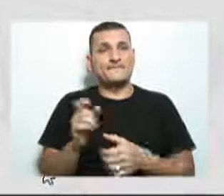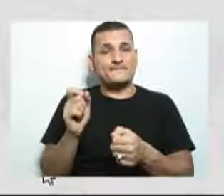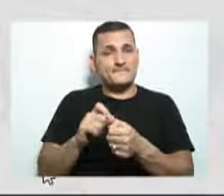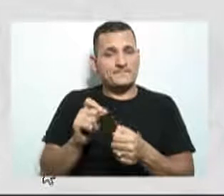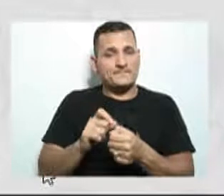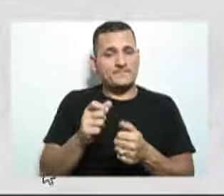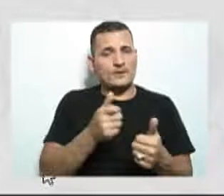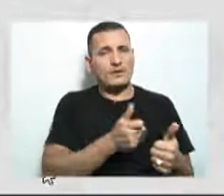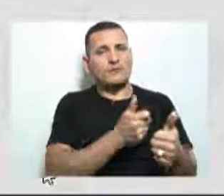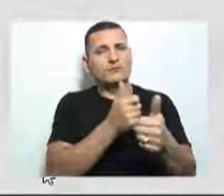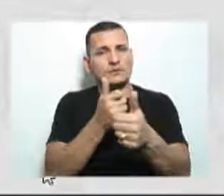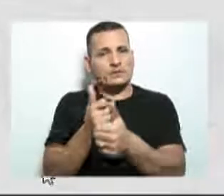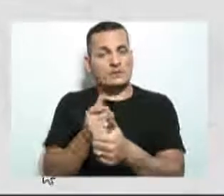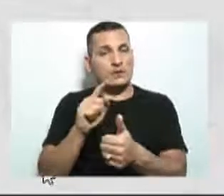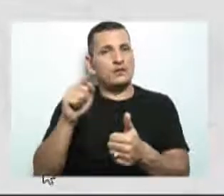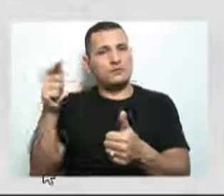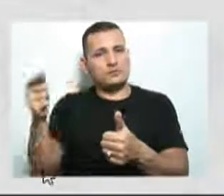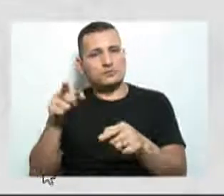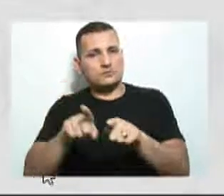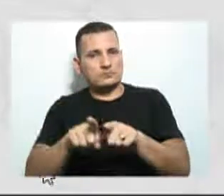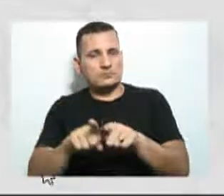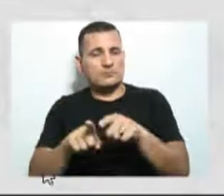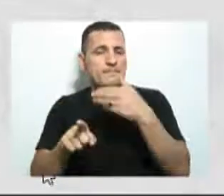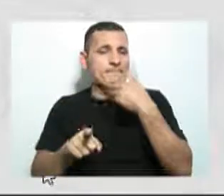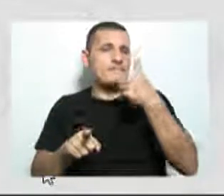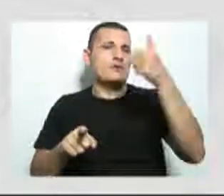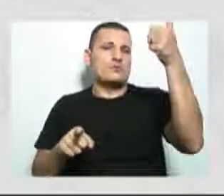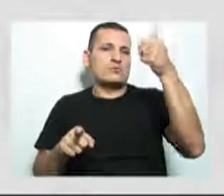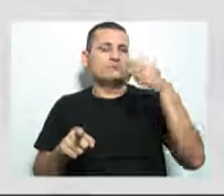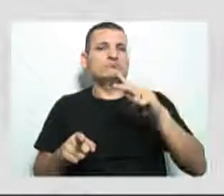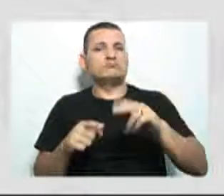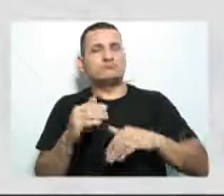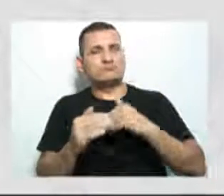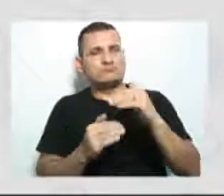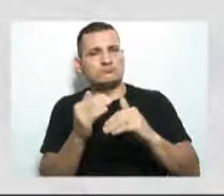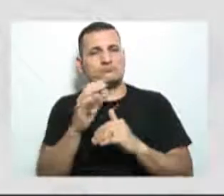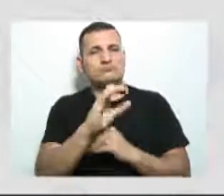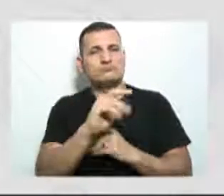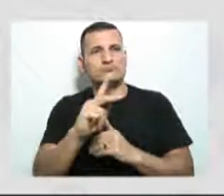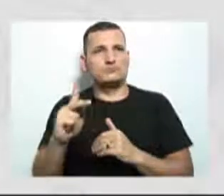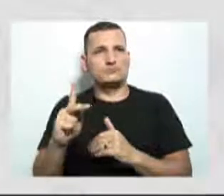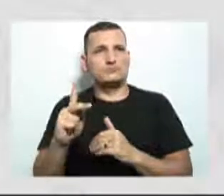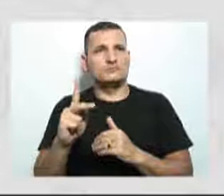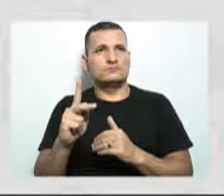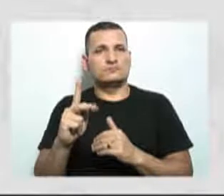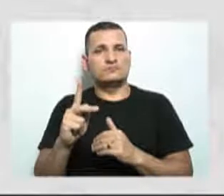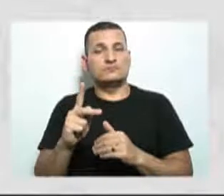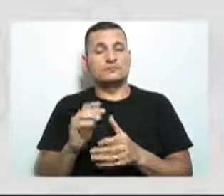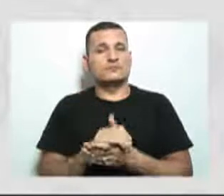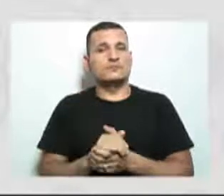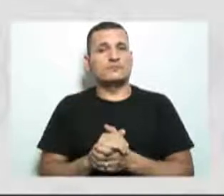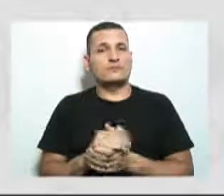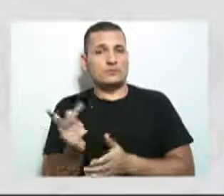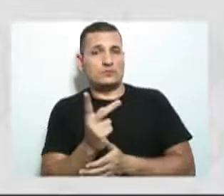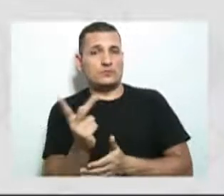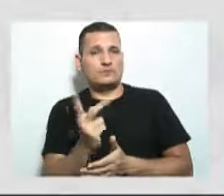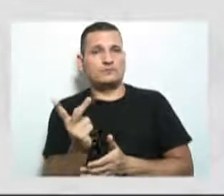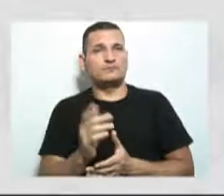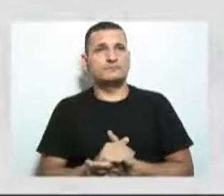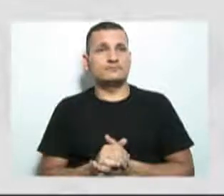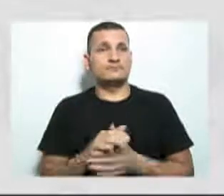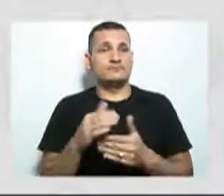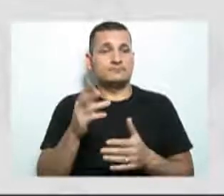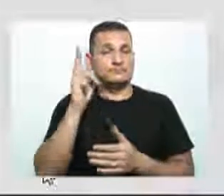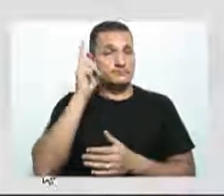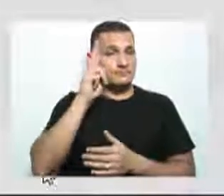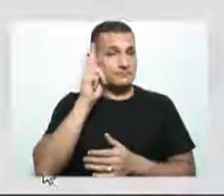o acompanhamento posterior, melhor será o desenvolvimento do cooperativismo entre as partes, ok? Então